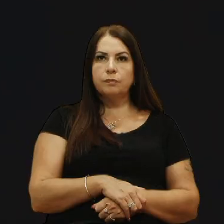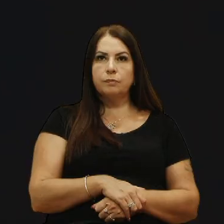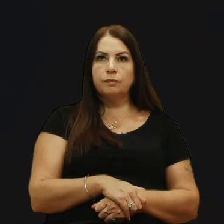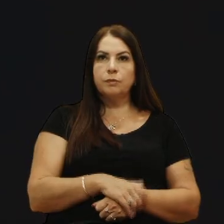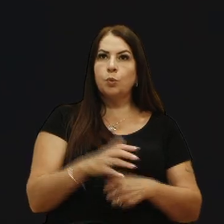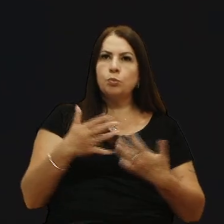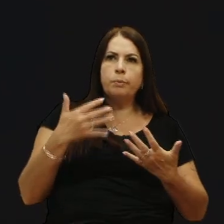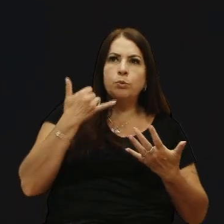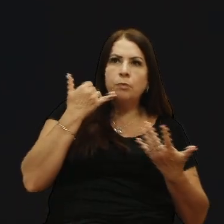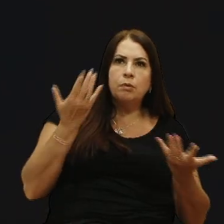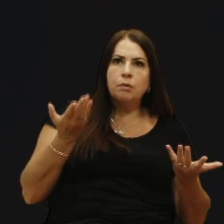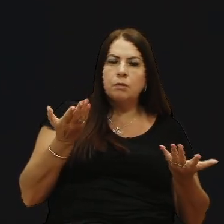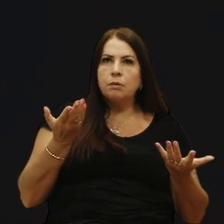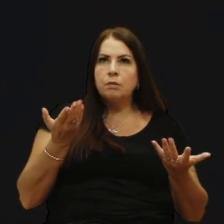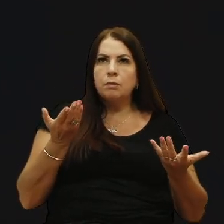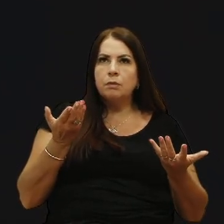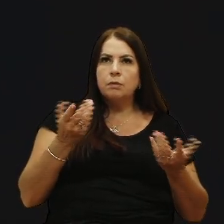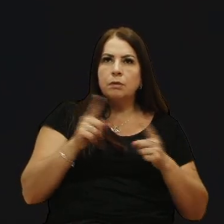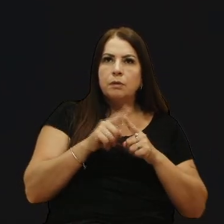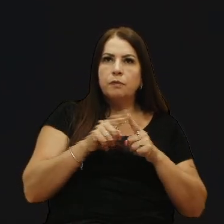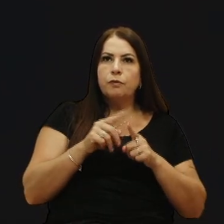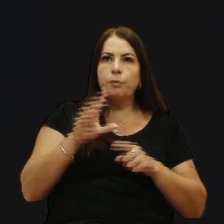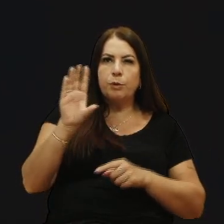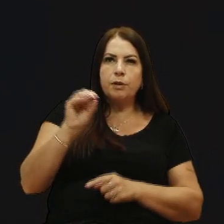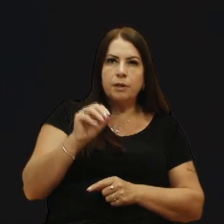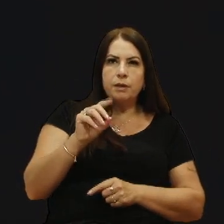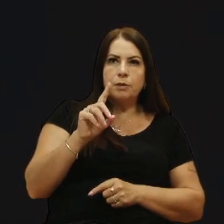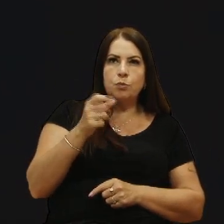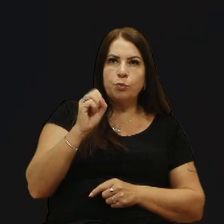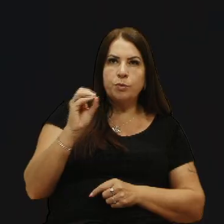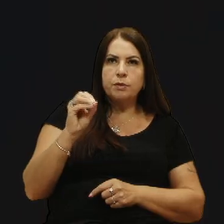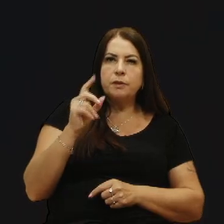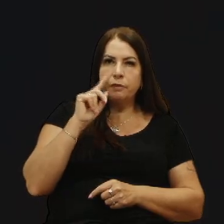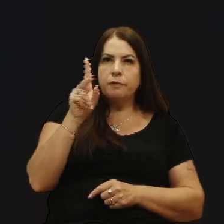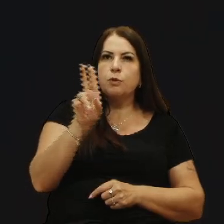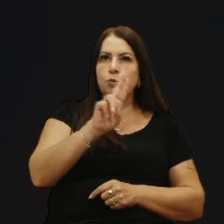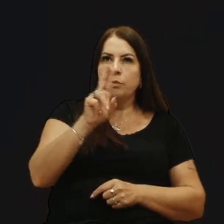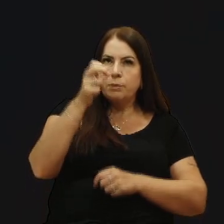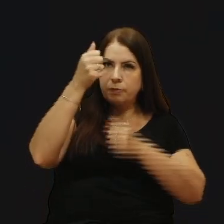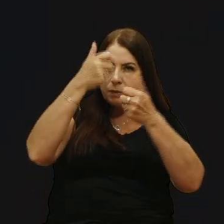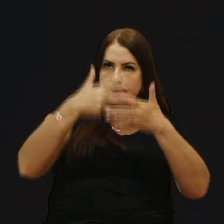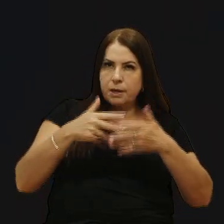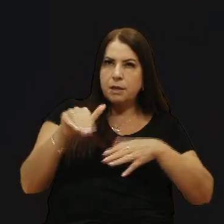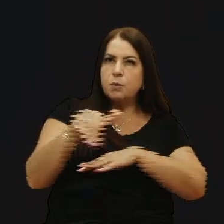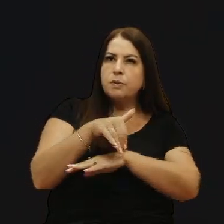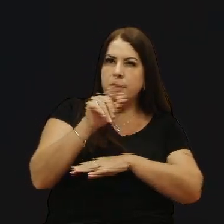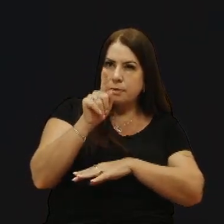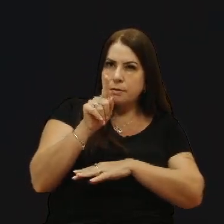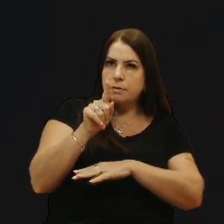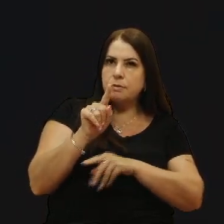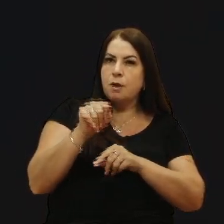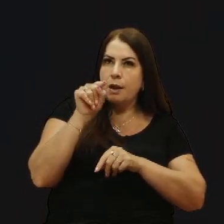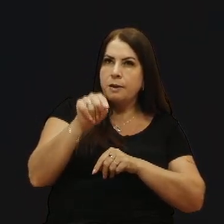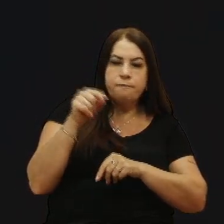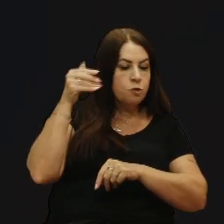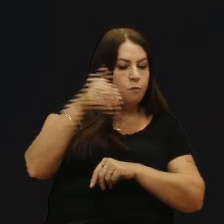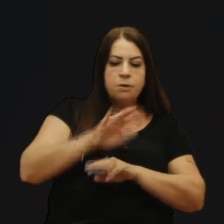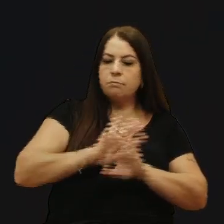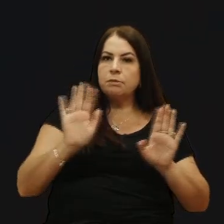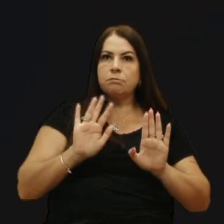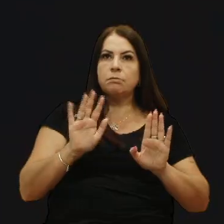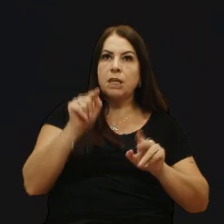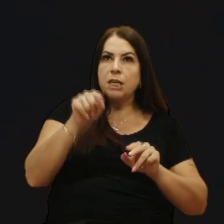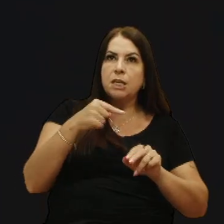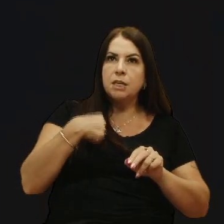Cadê meu celular? Eu vou ligar para 180. Eu vou entregar teu nome e explicar teu endereço. Aqui você não entra mais.